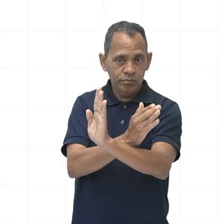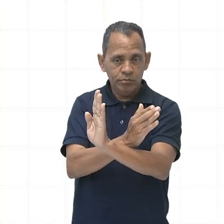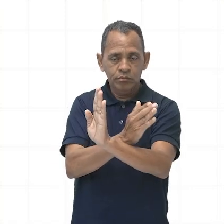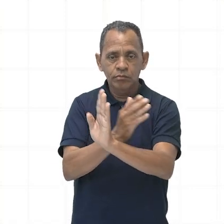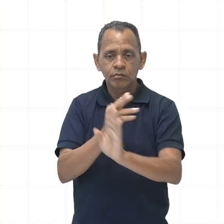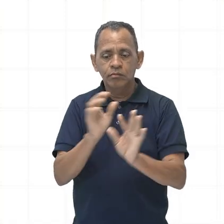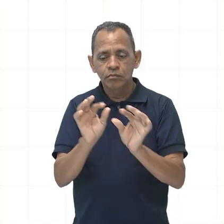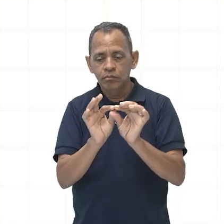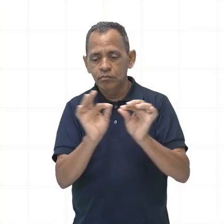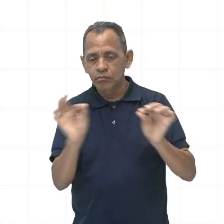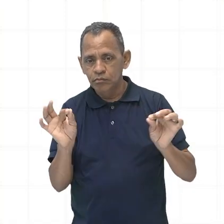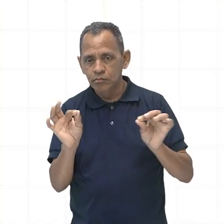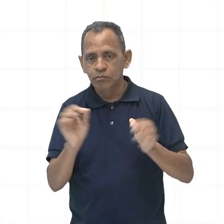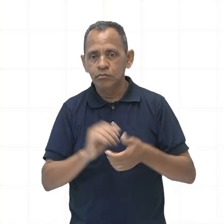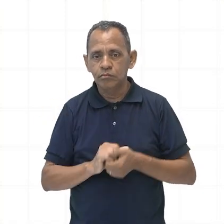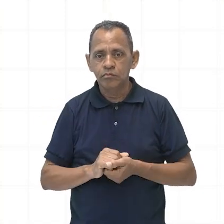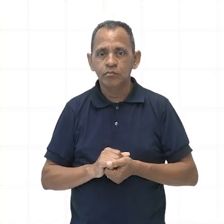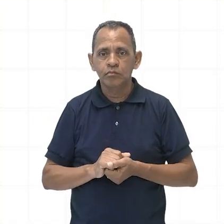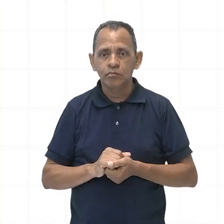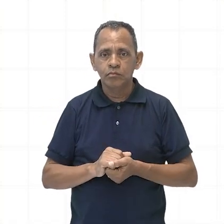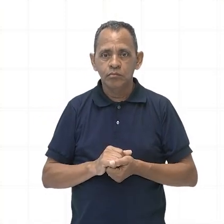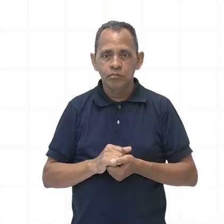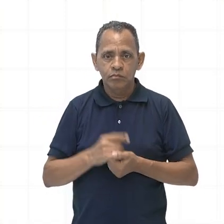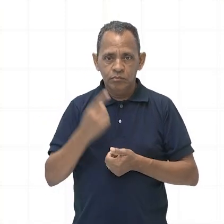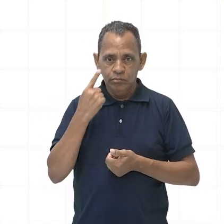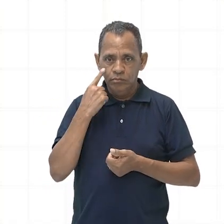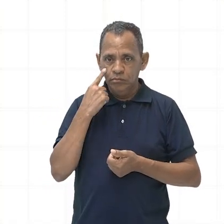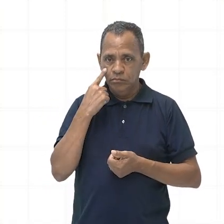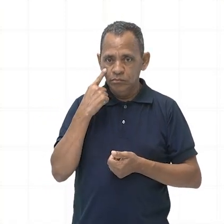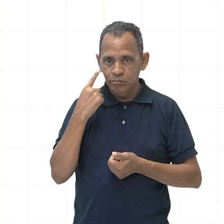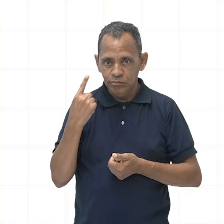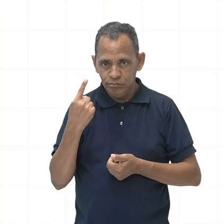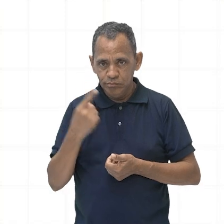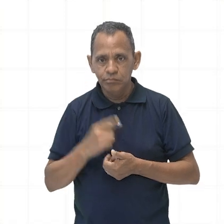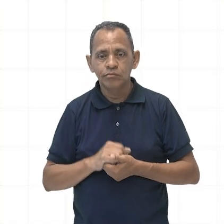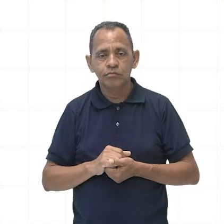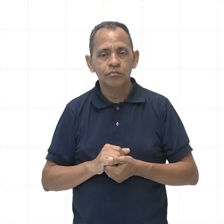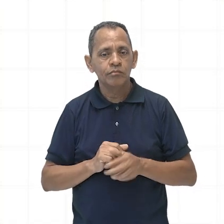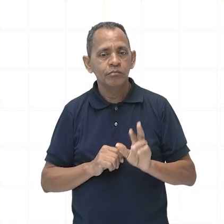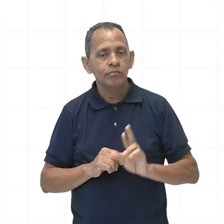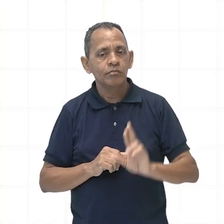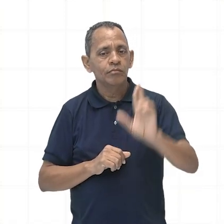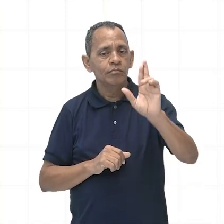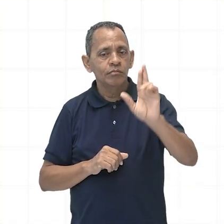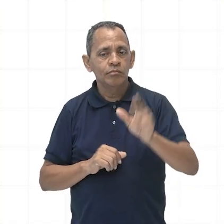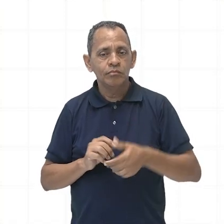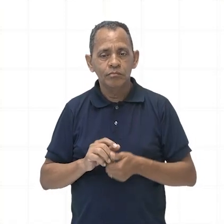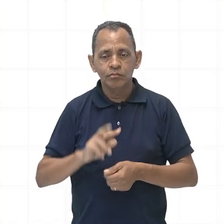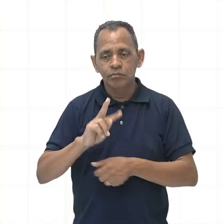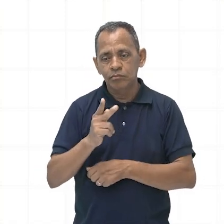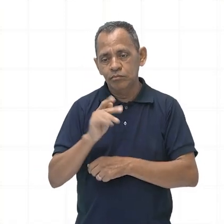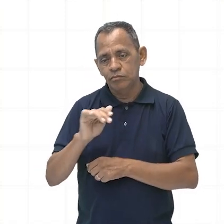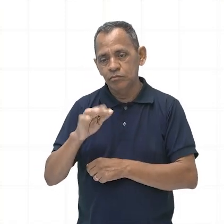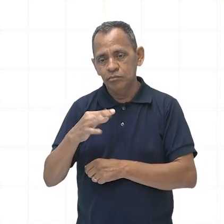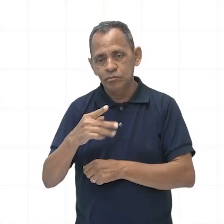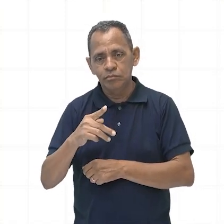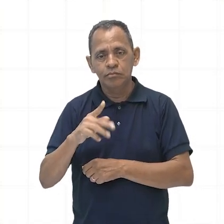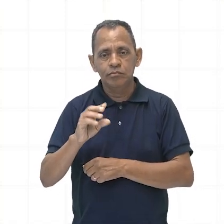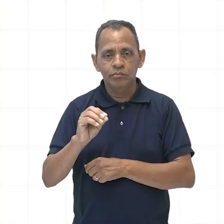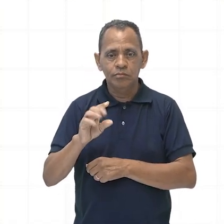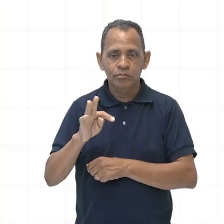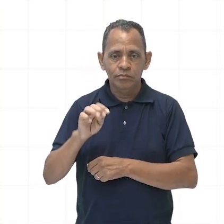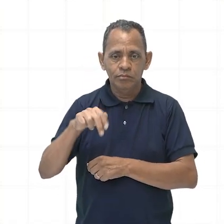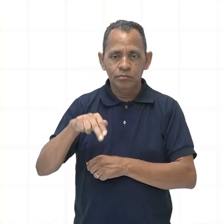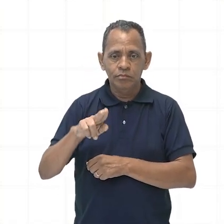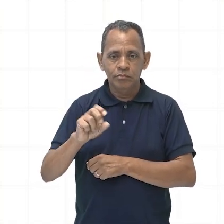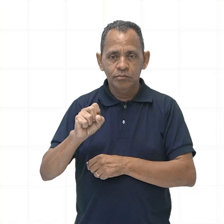lado aqui é a hipotenusa. Então, A, que a gente está representando a hipotenusa, é o lado. Agora, então, está faltando o